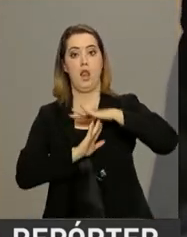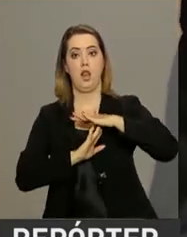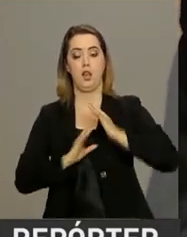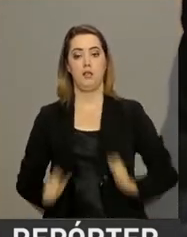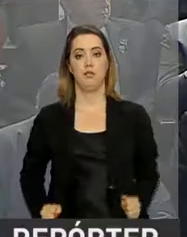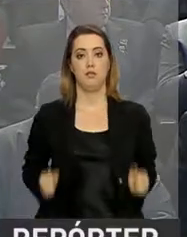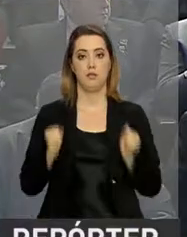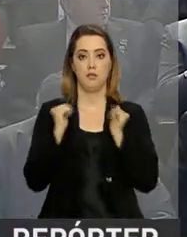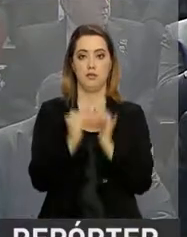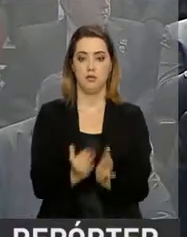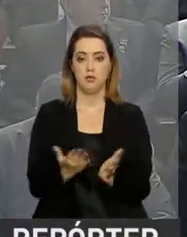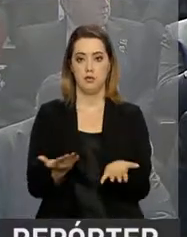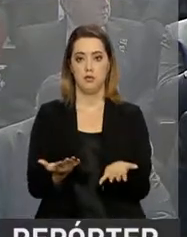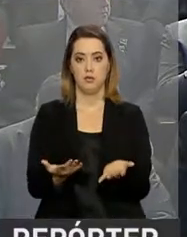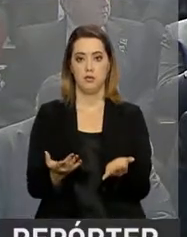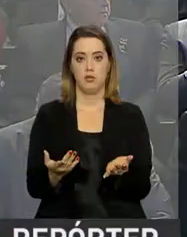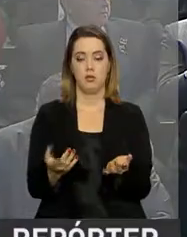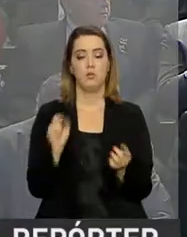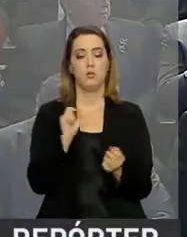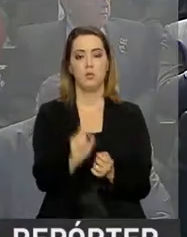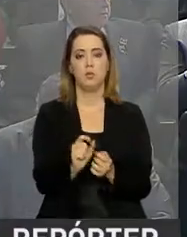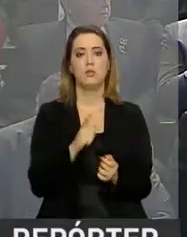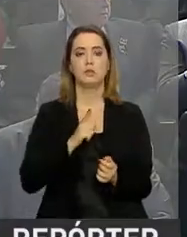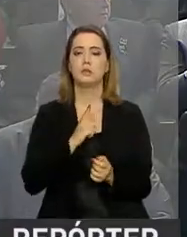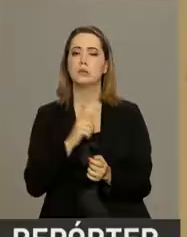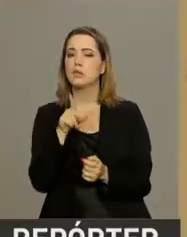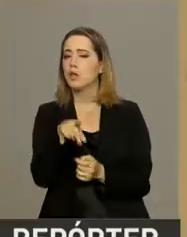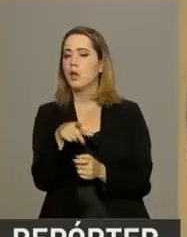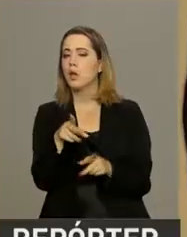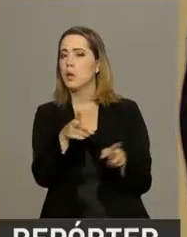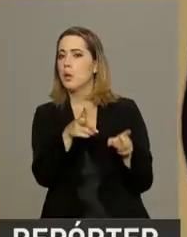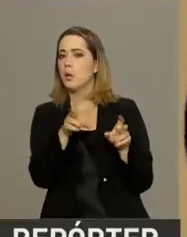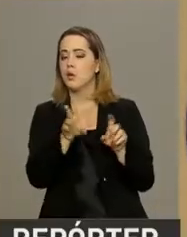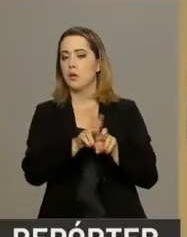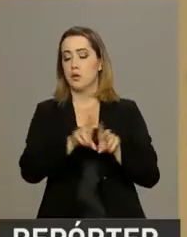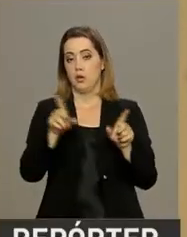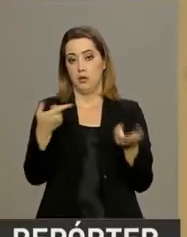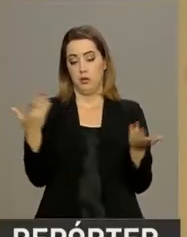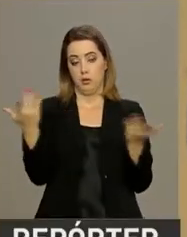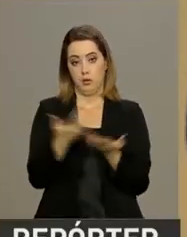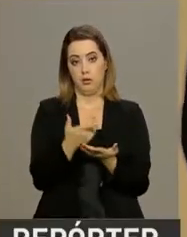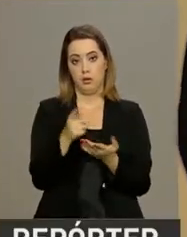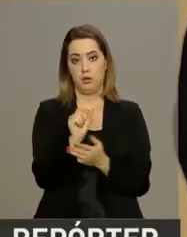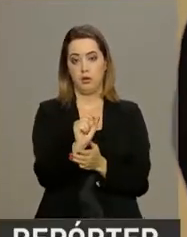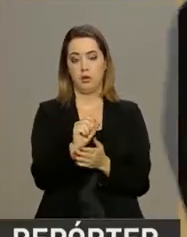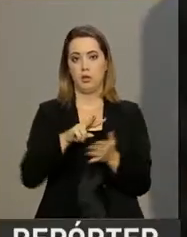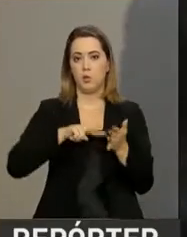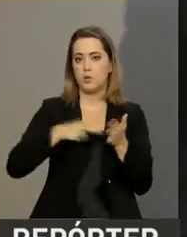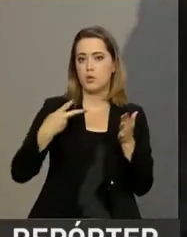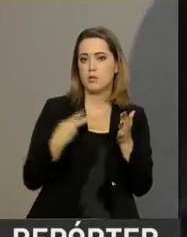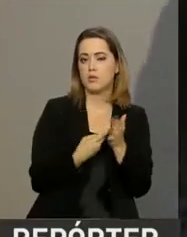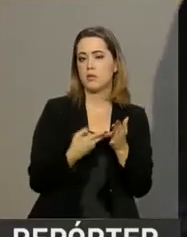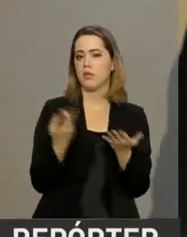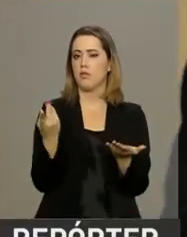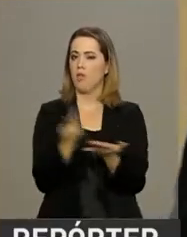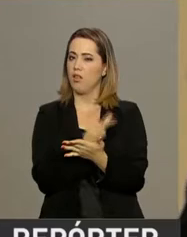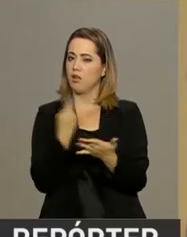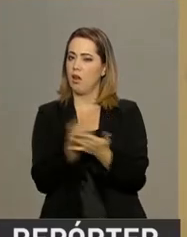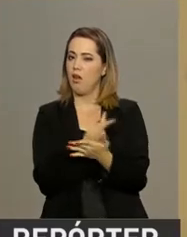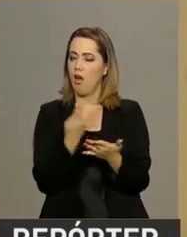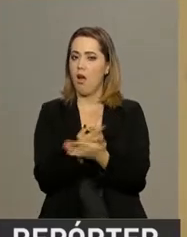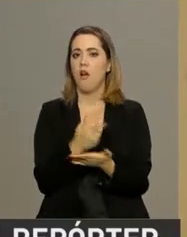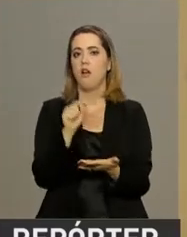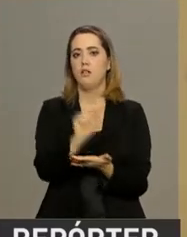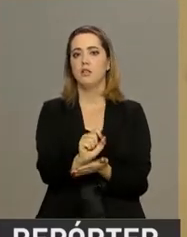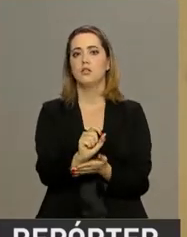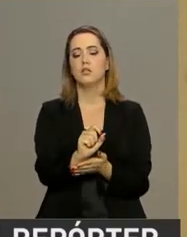poder público. Há um fundamento equivocado, e sobre ser equivocado, talvez não verdadeiro, de que